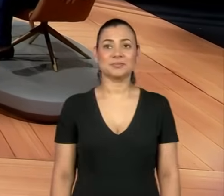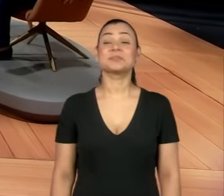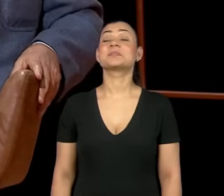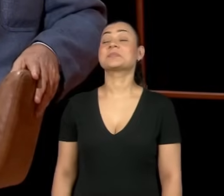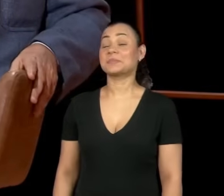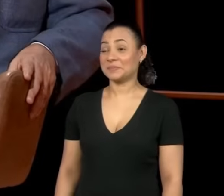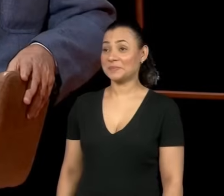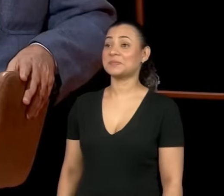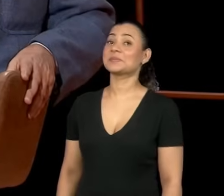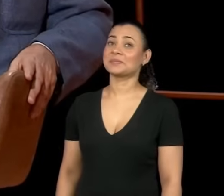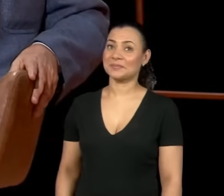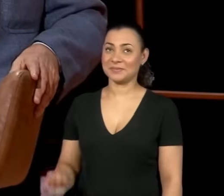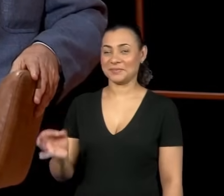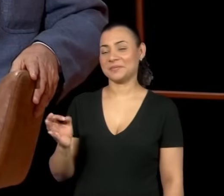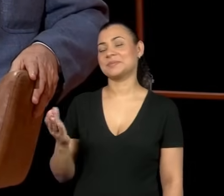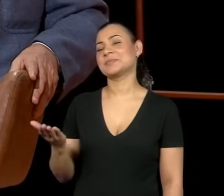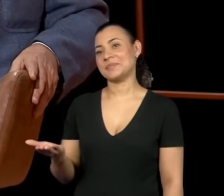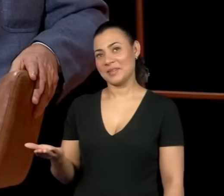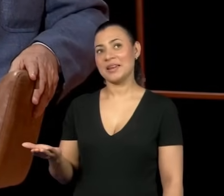round. O Marcos Maynard